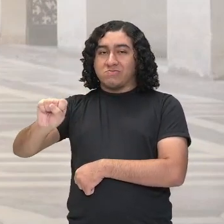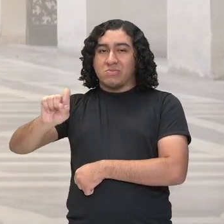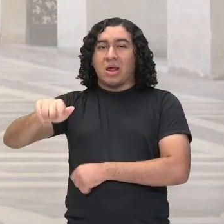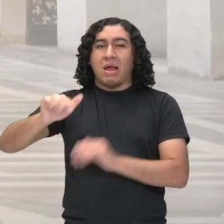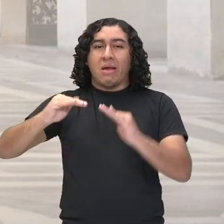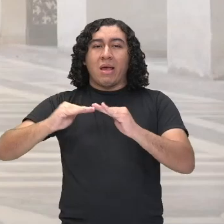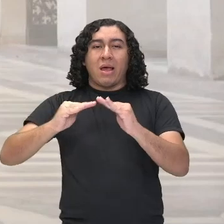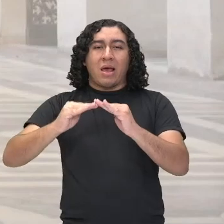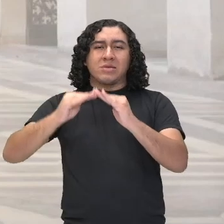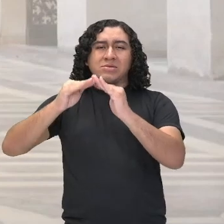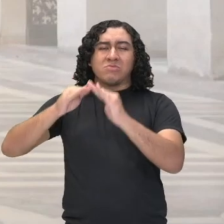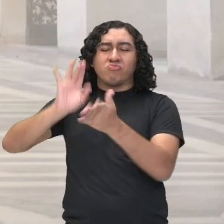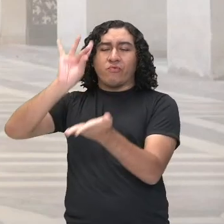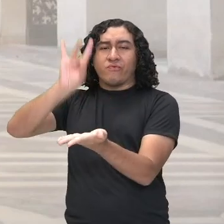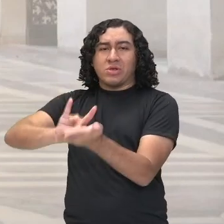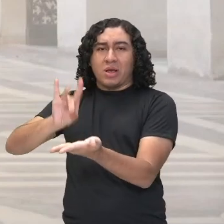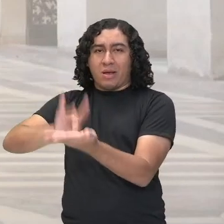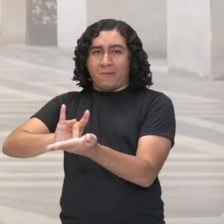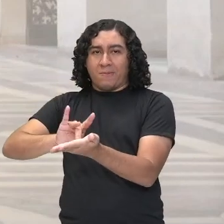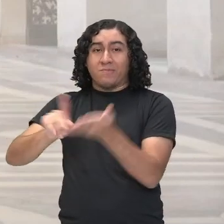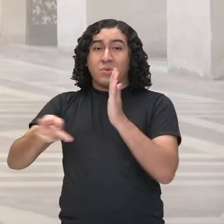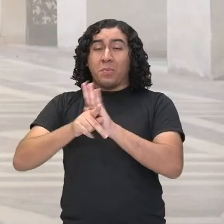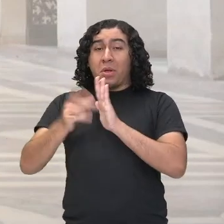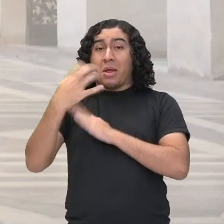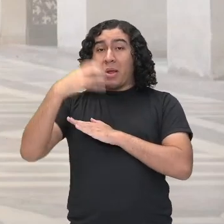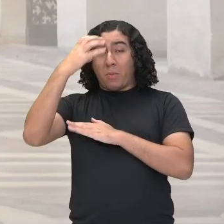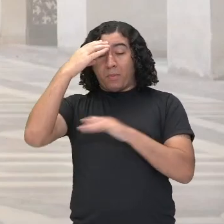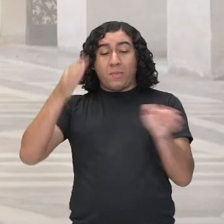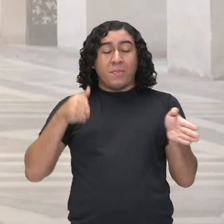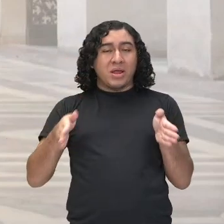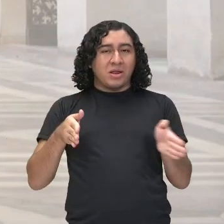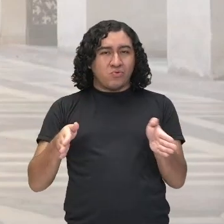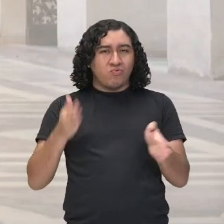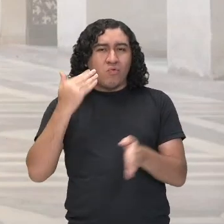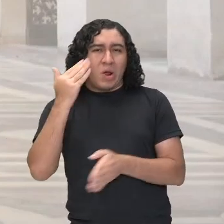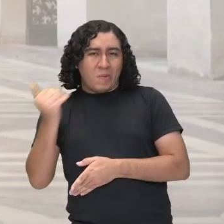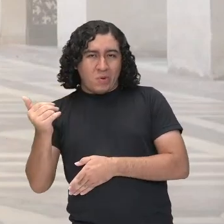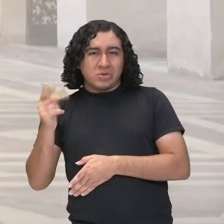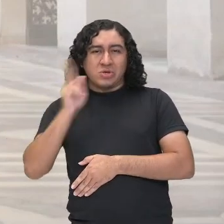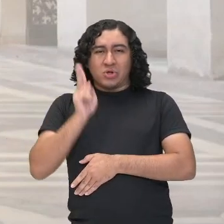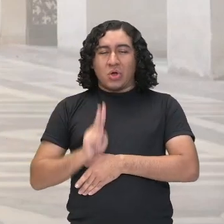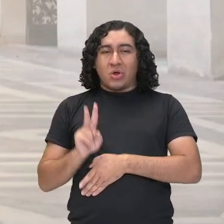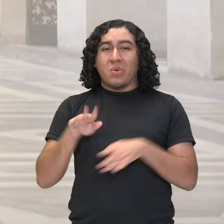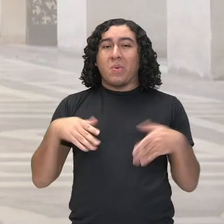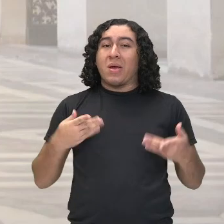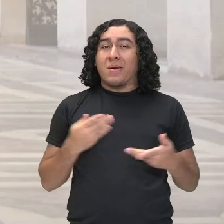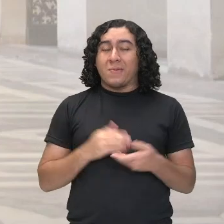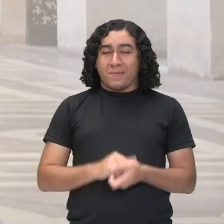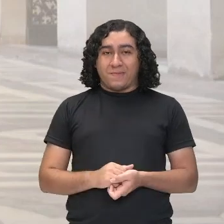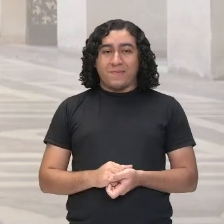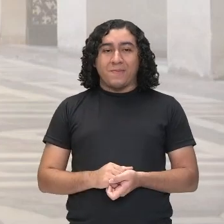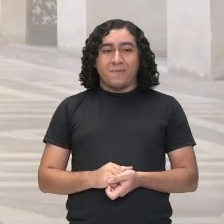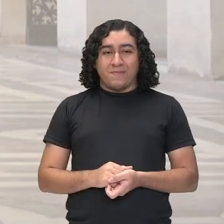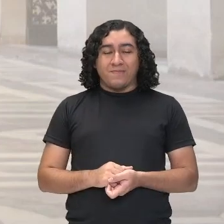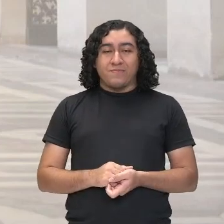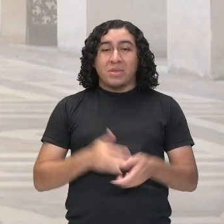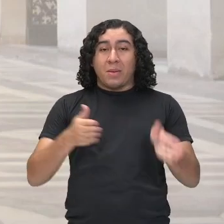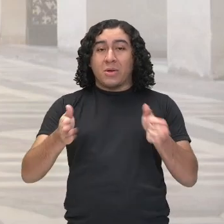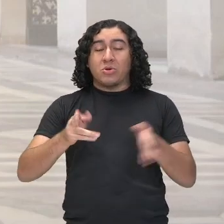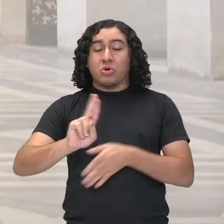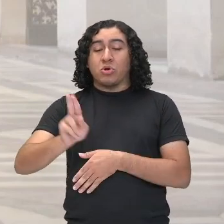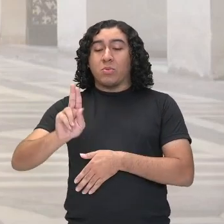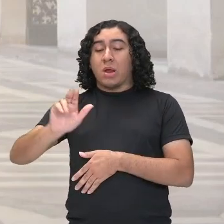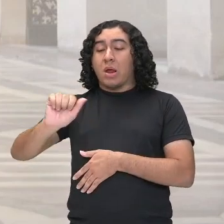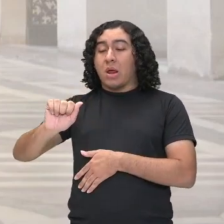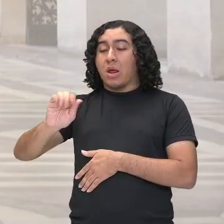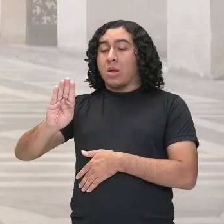oficial dos grandes monarcas de um período muito conhecido na história, que é justamente o absolutismo.